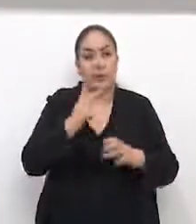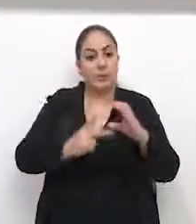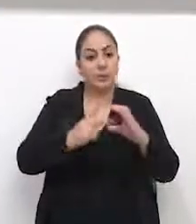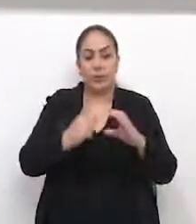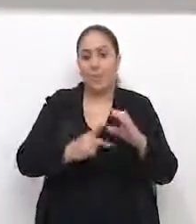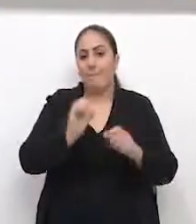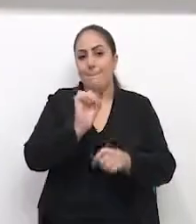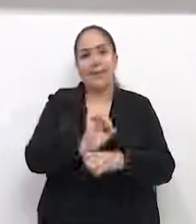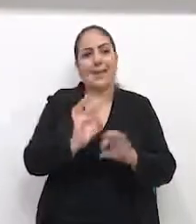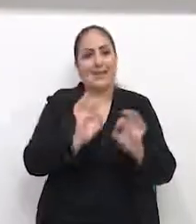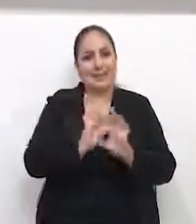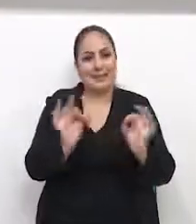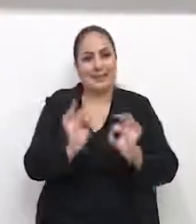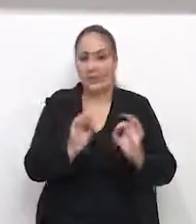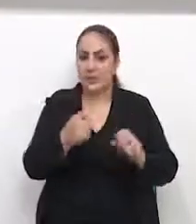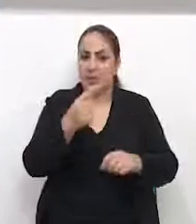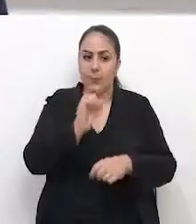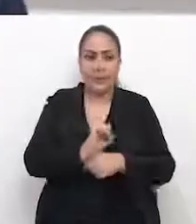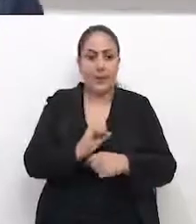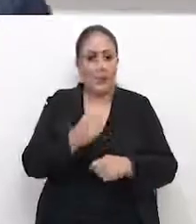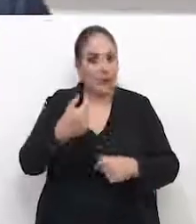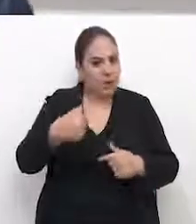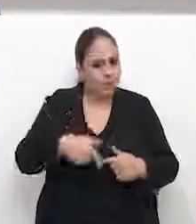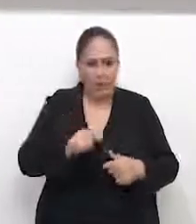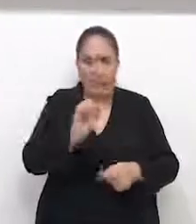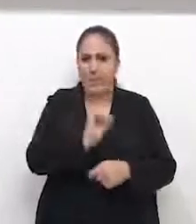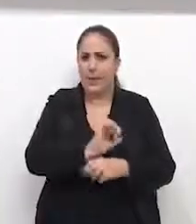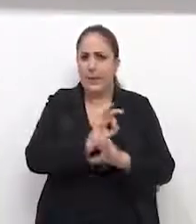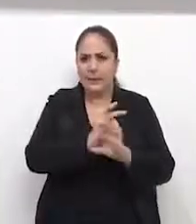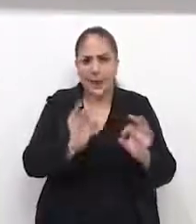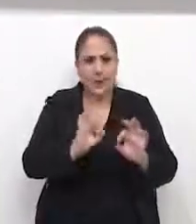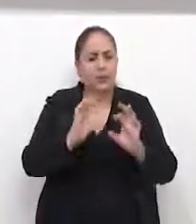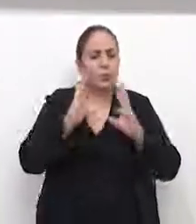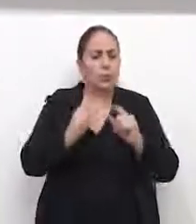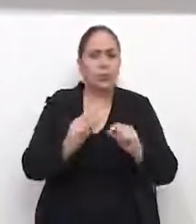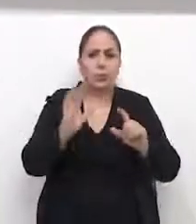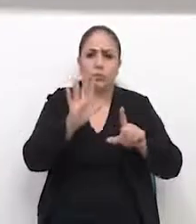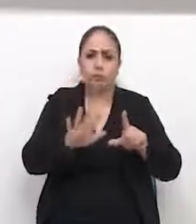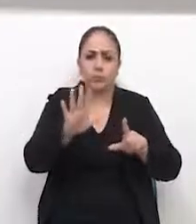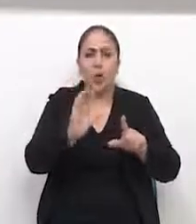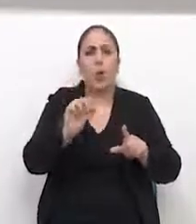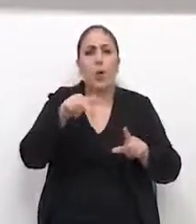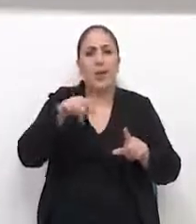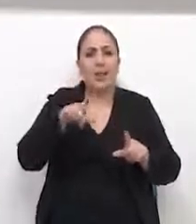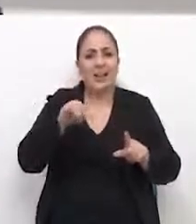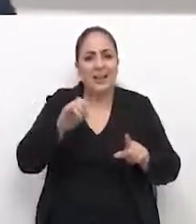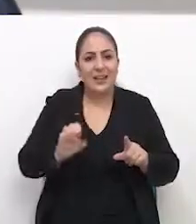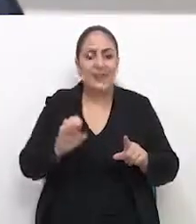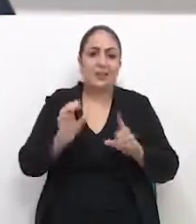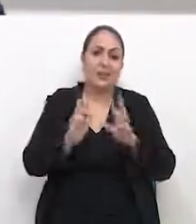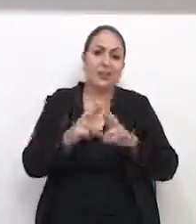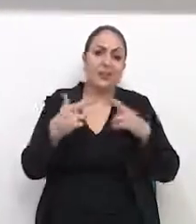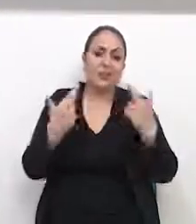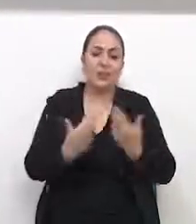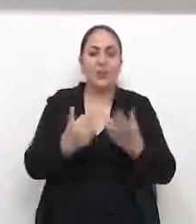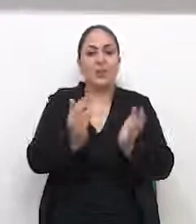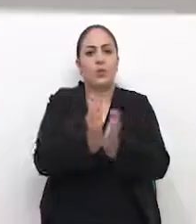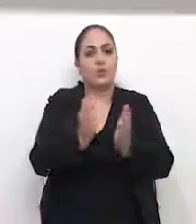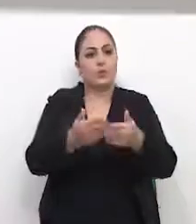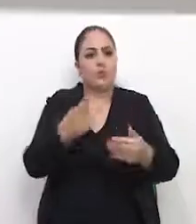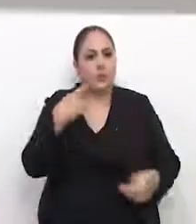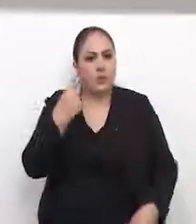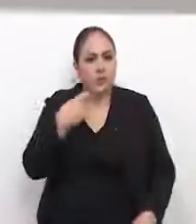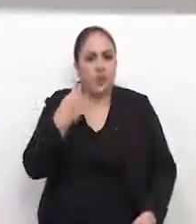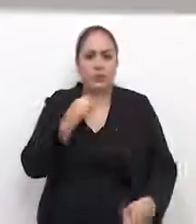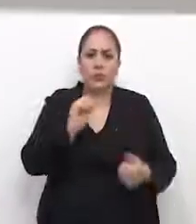é uma satisfação, a Câmara não está parando, a Câmara não parou e não vai parar. Sessões online, reuniões das comissões